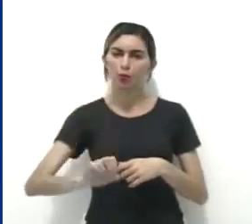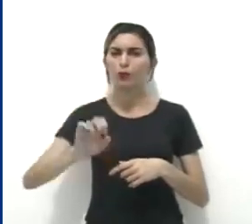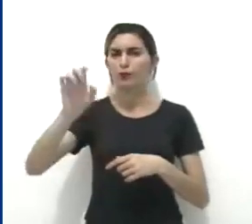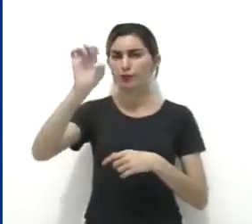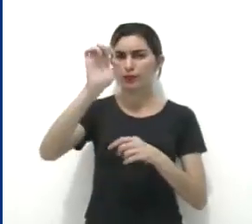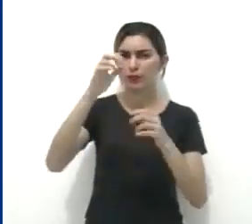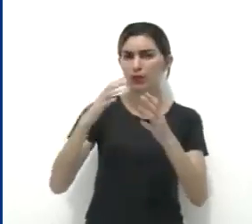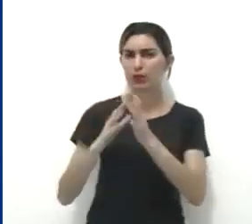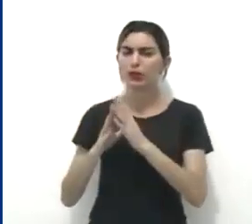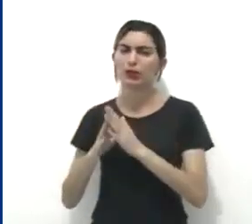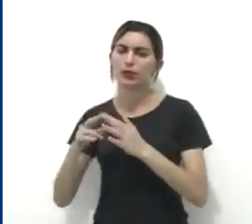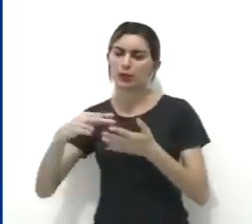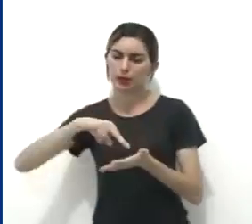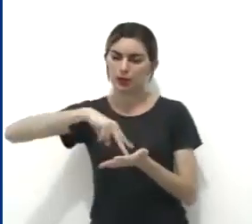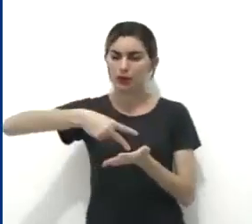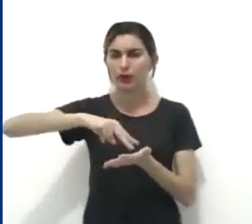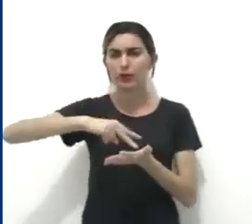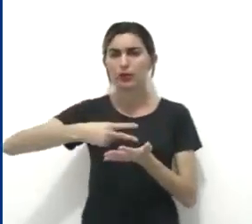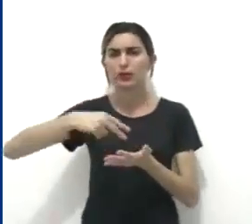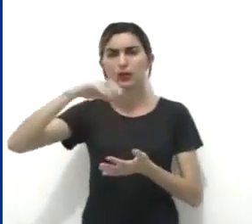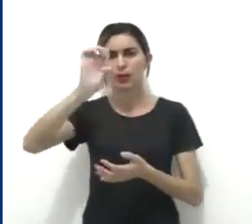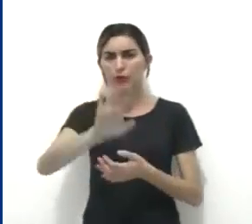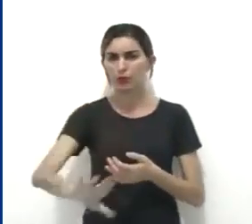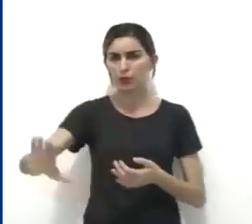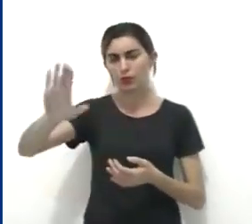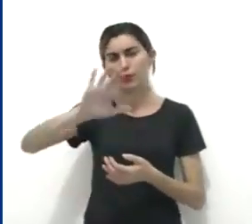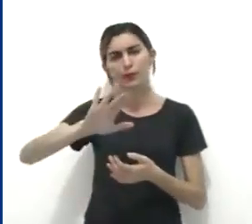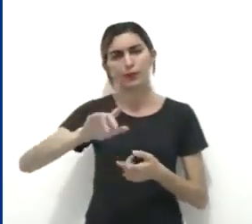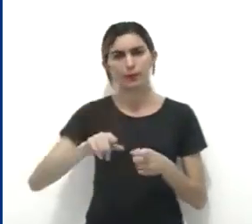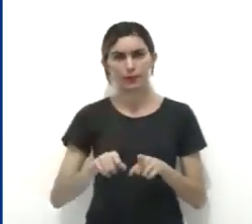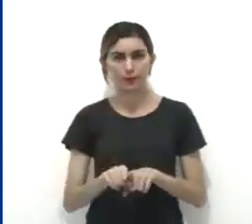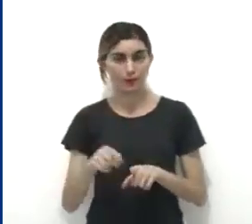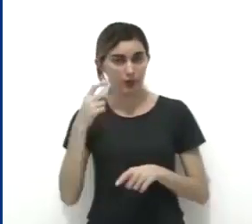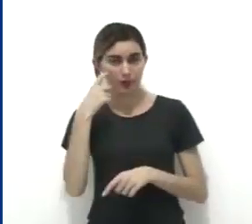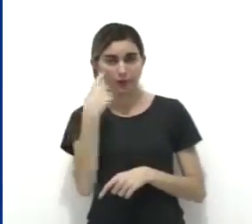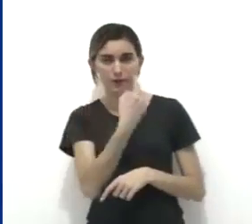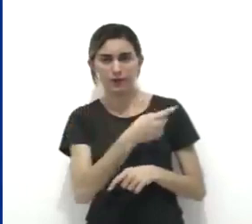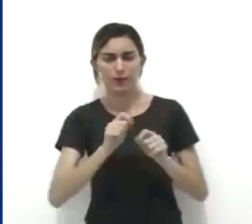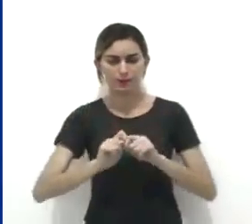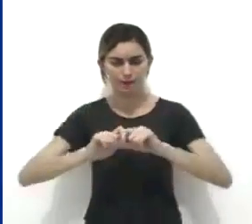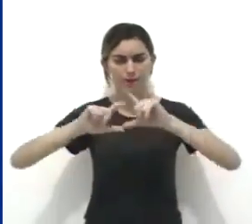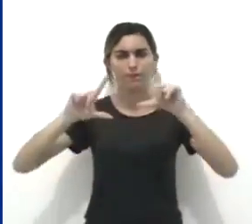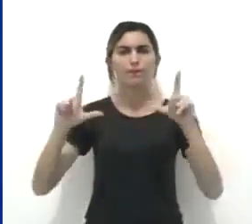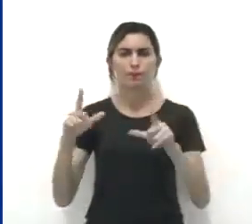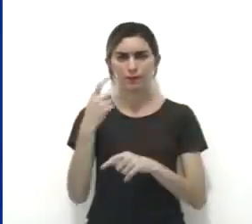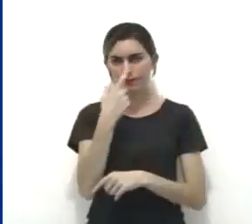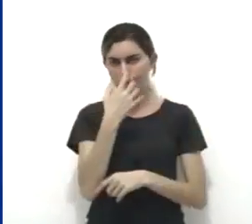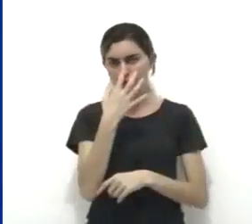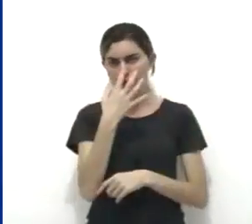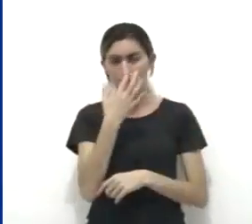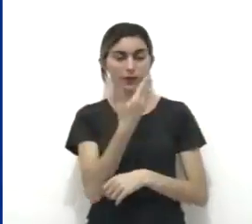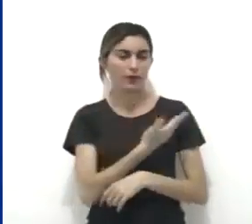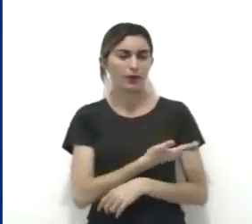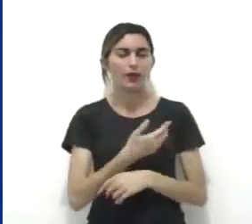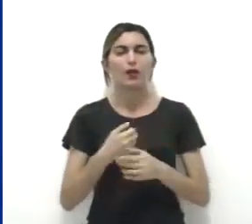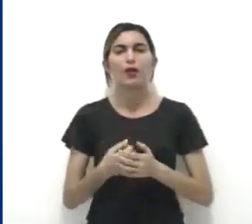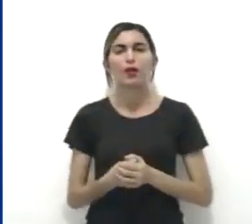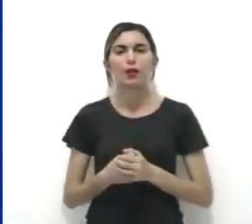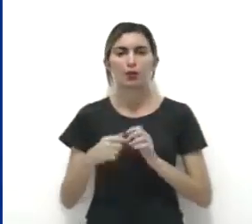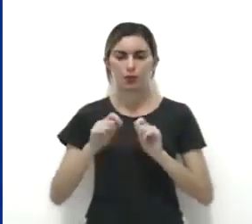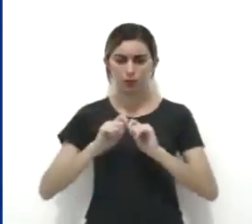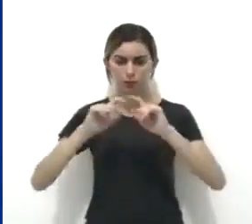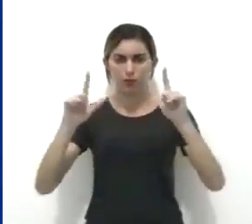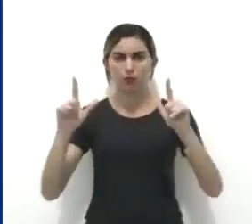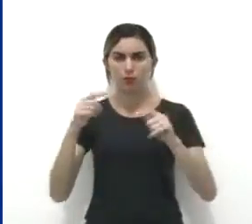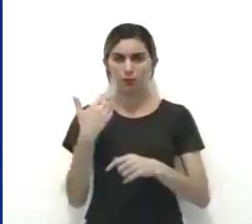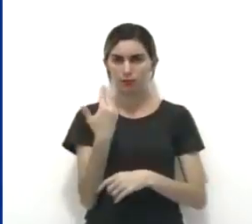muito marcantemente ao gingado da capoeira. Então, se vocês observarem as figuras, as imagens que a gente está mostrando,